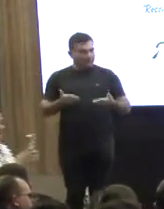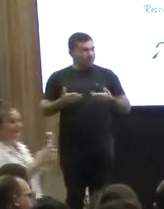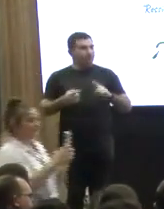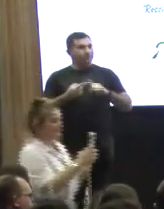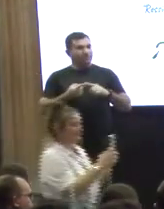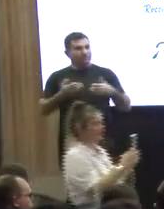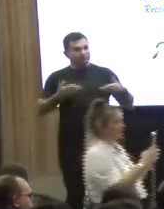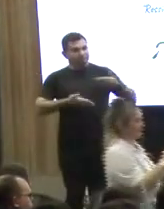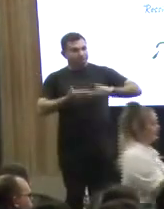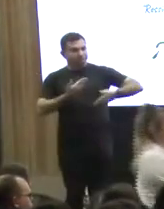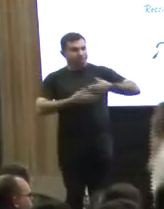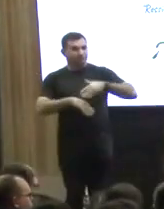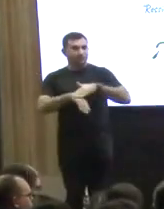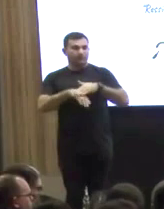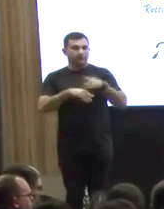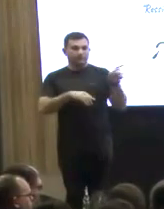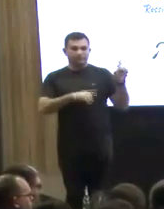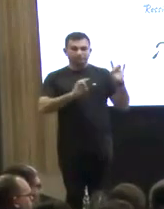mediar esse momento.